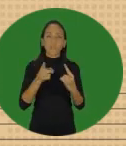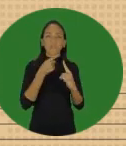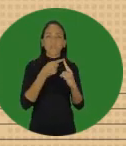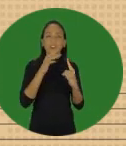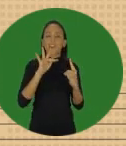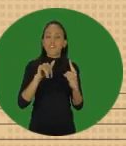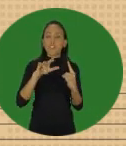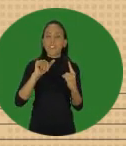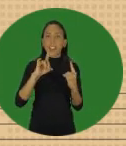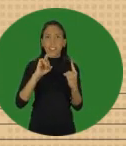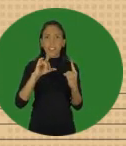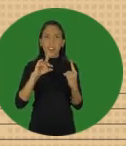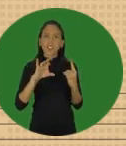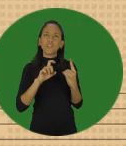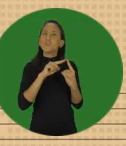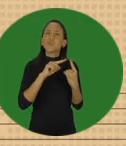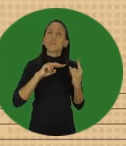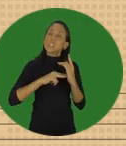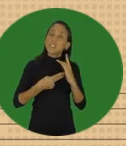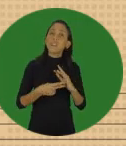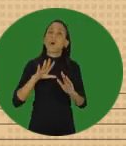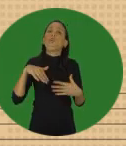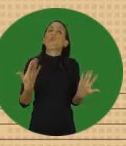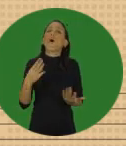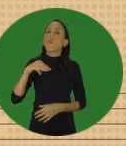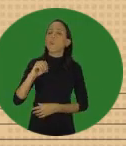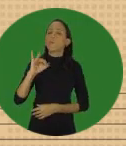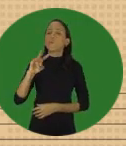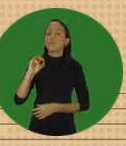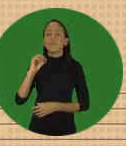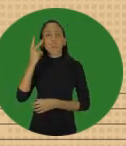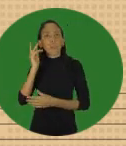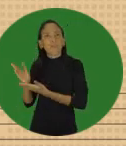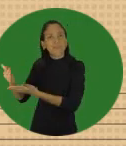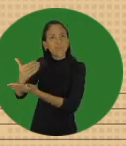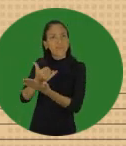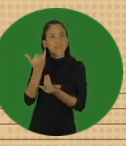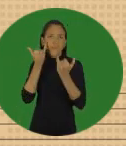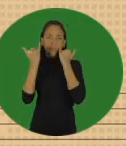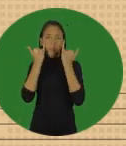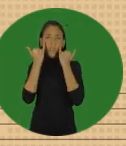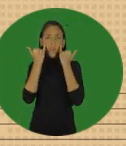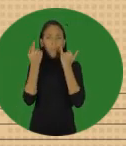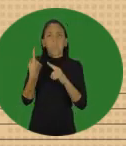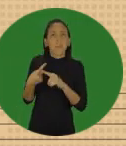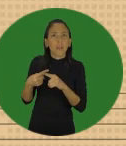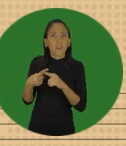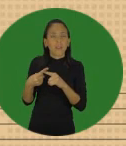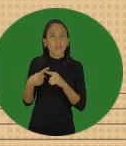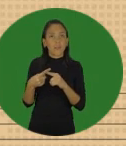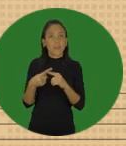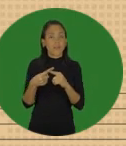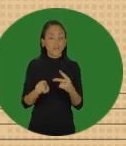isto é, o motivo de se fazer determinada coleta de dados, o fim a que essa coleta serve. O